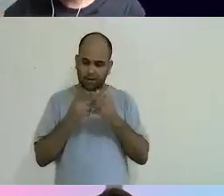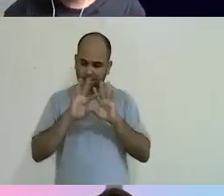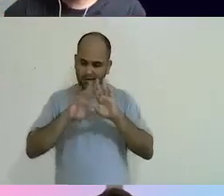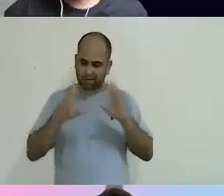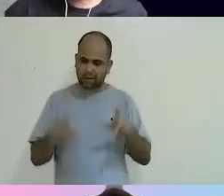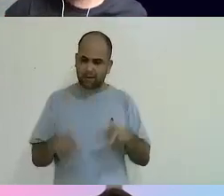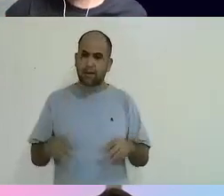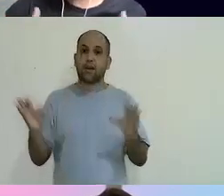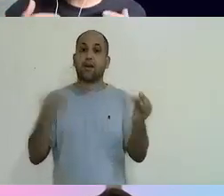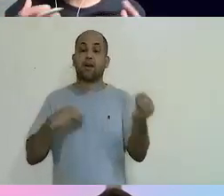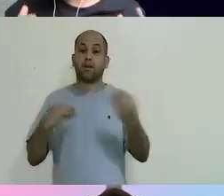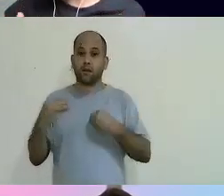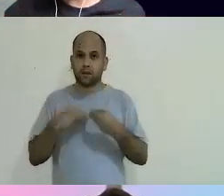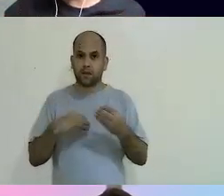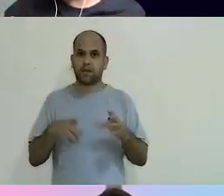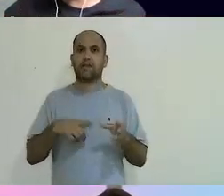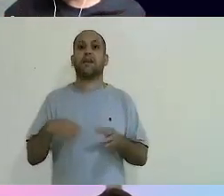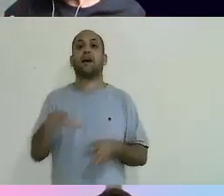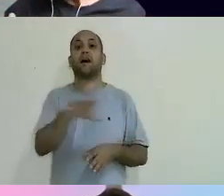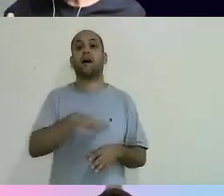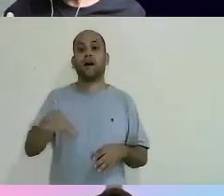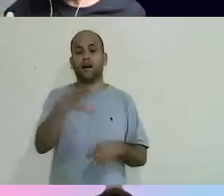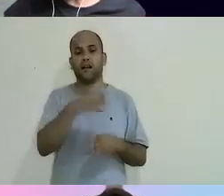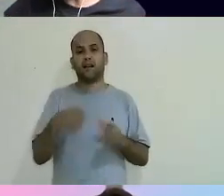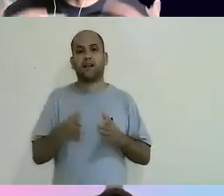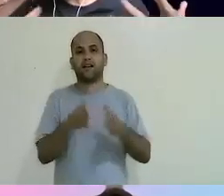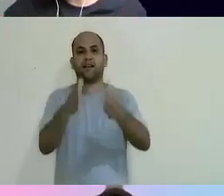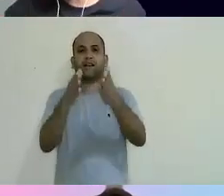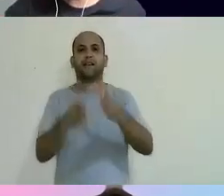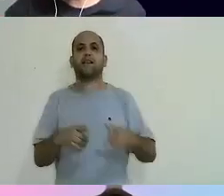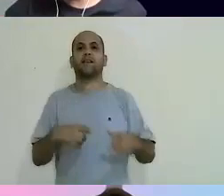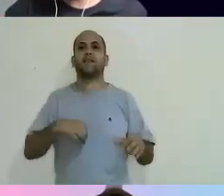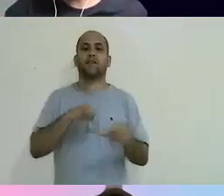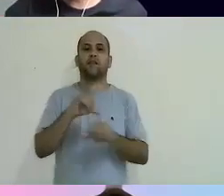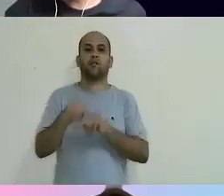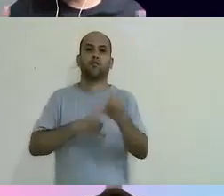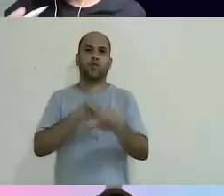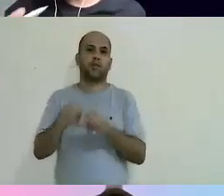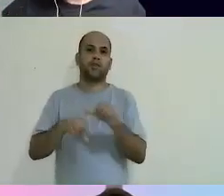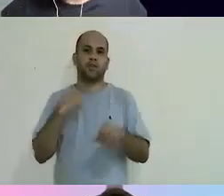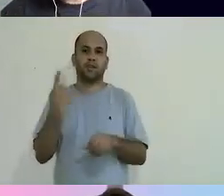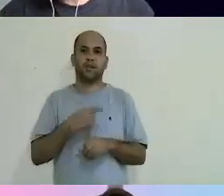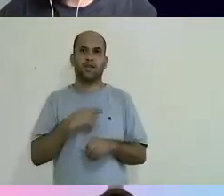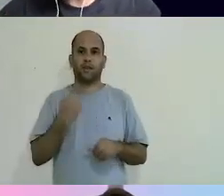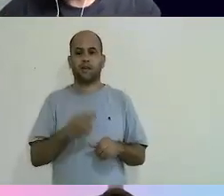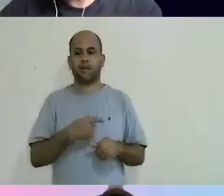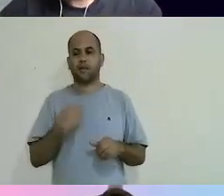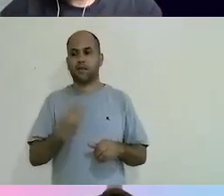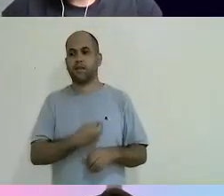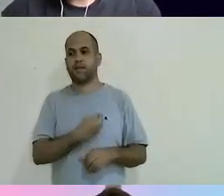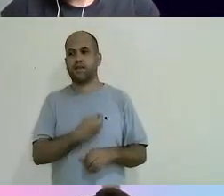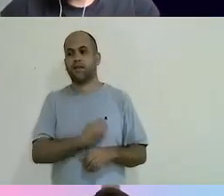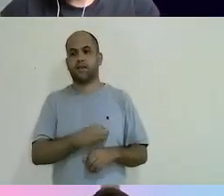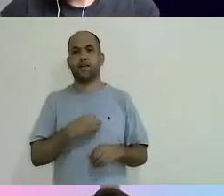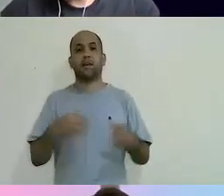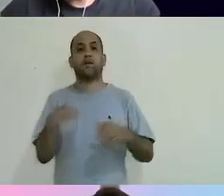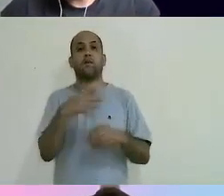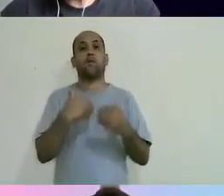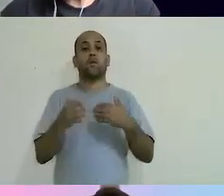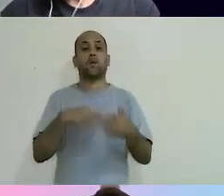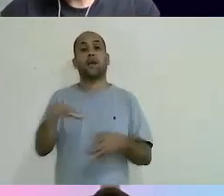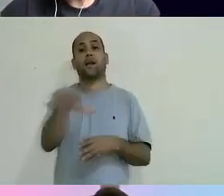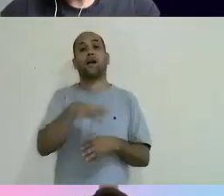plano de carreira, seja para a gente fazer uma mudança na nossa carreira, ou então qualquer segmento da nossa vida.